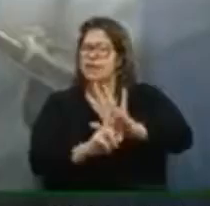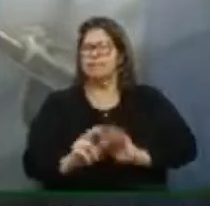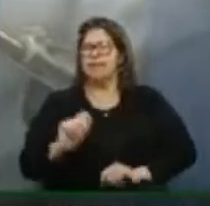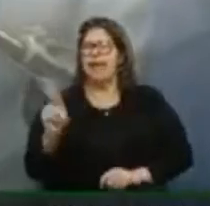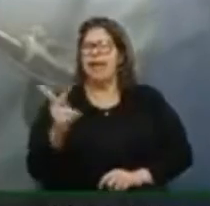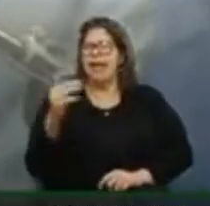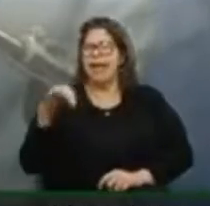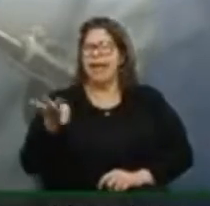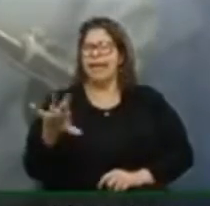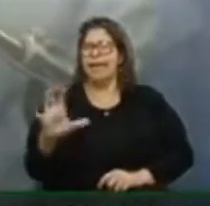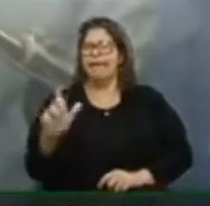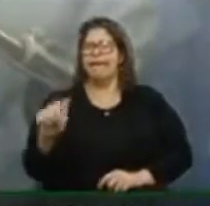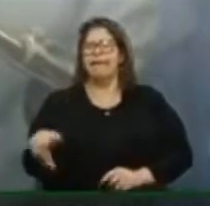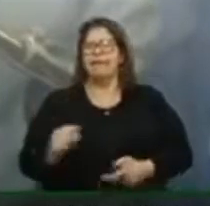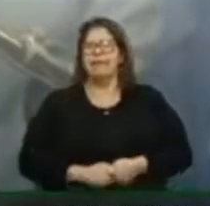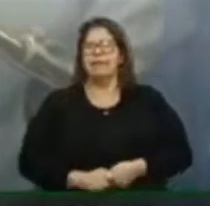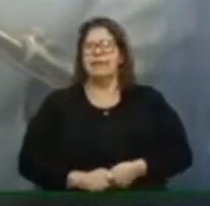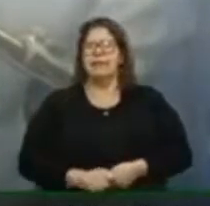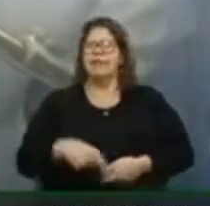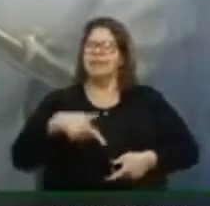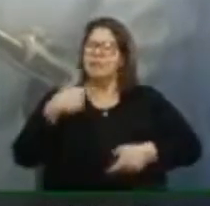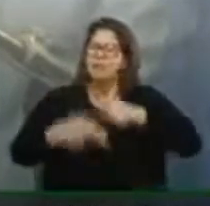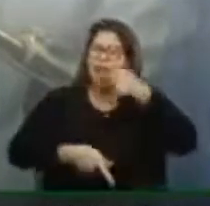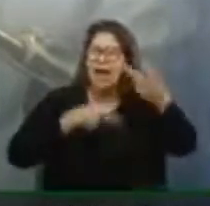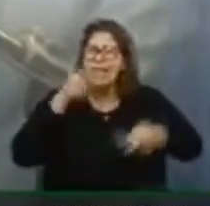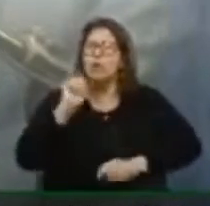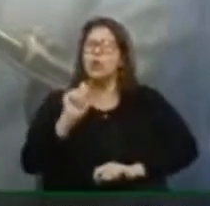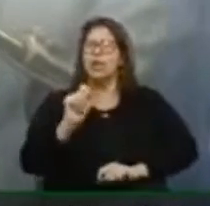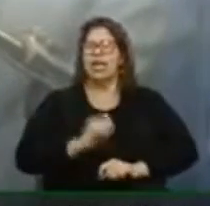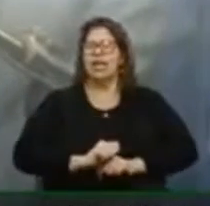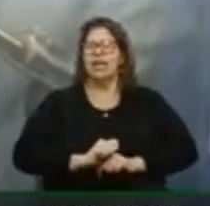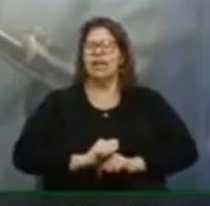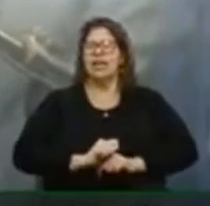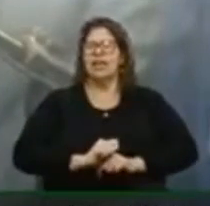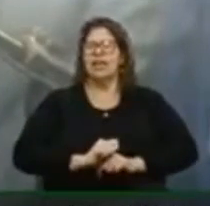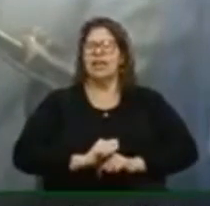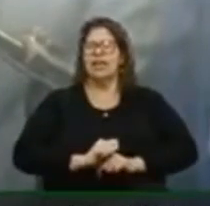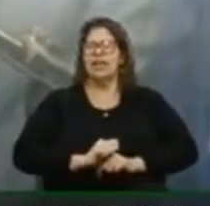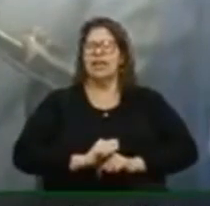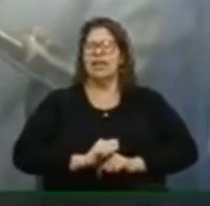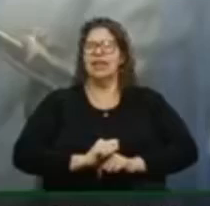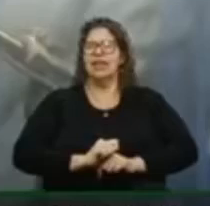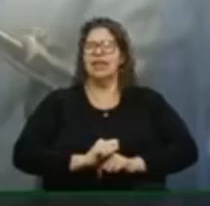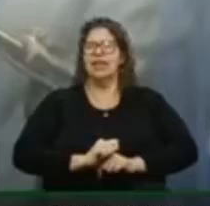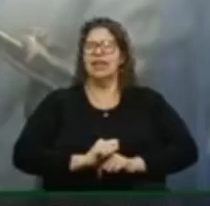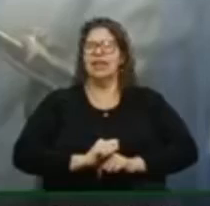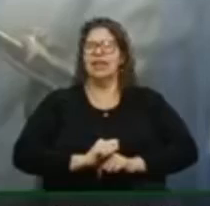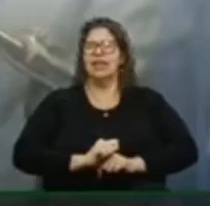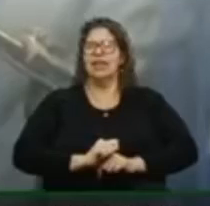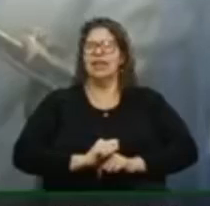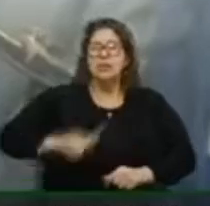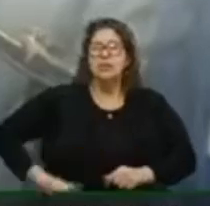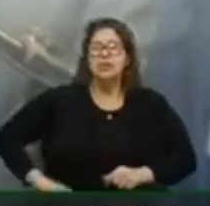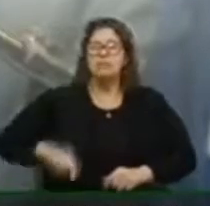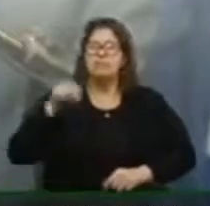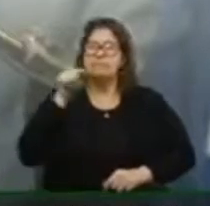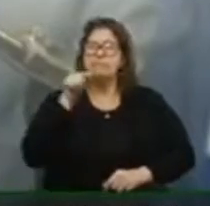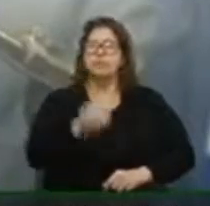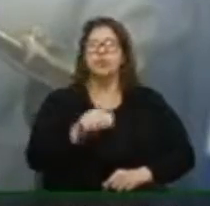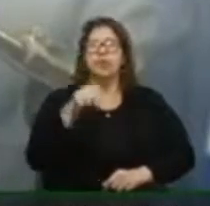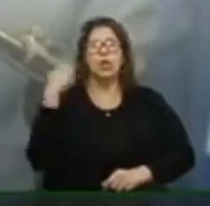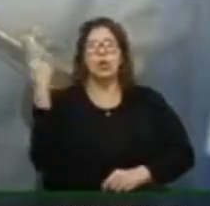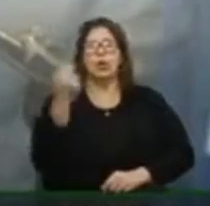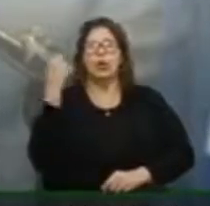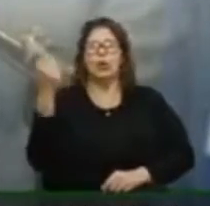tem que entender que nós estamos tratando de uma universidade estadual do rio grande do sul uma universidade que